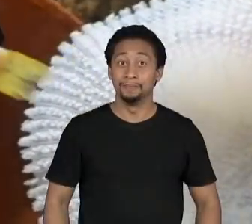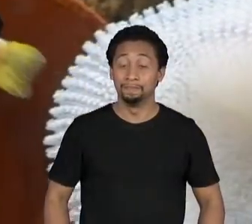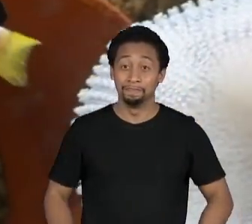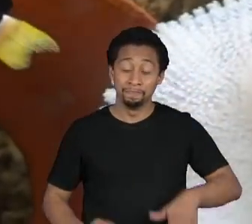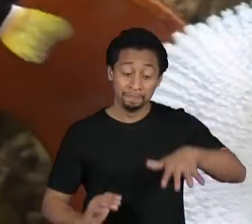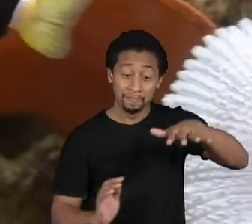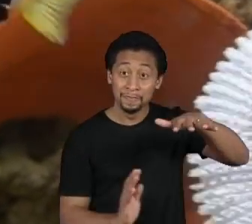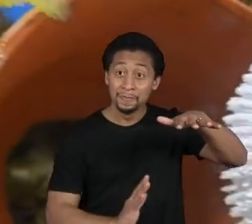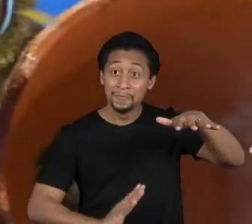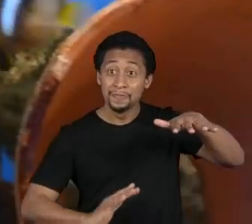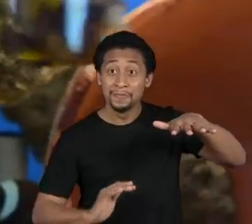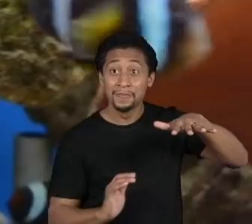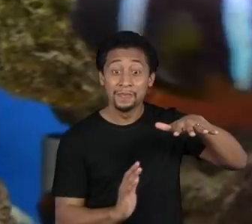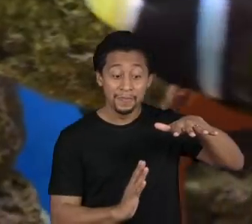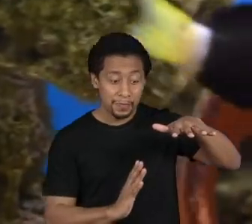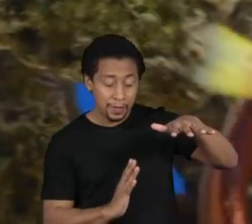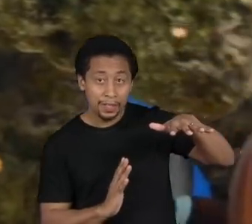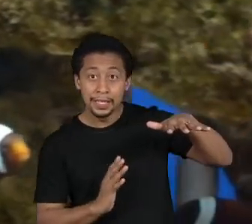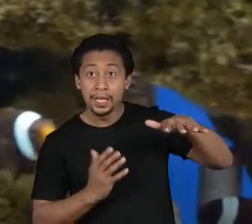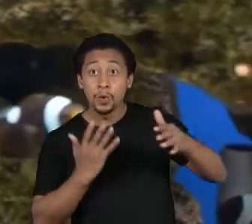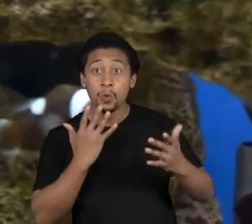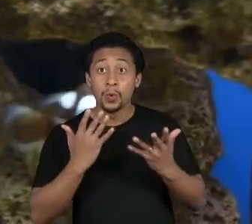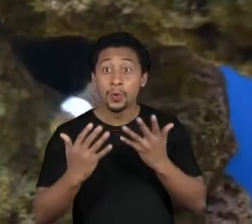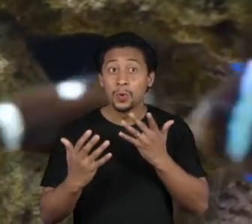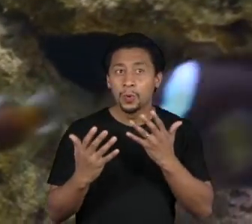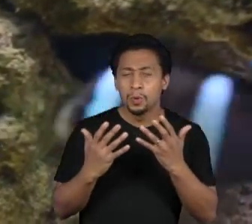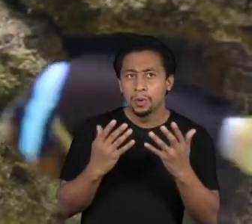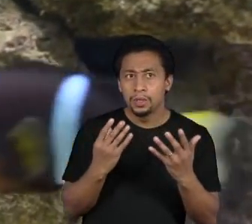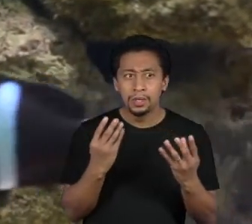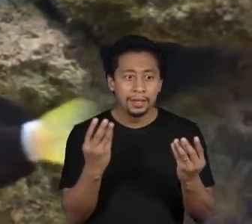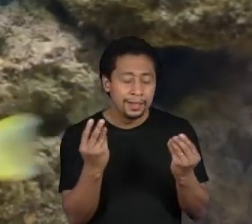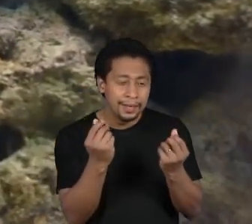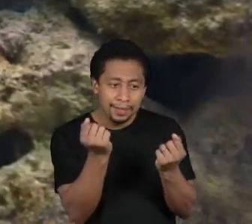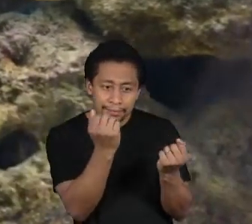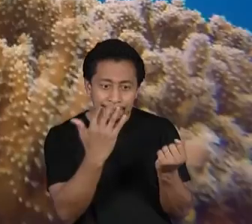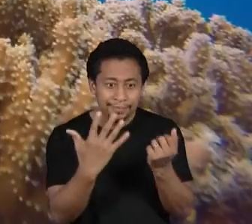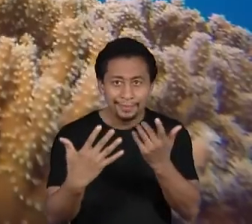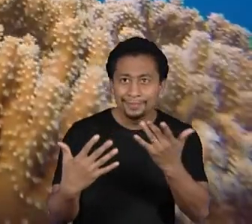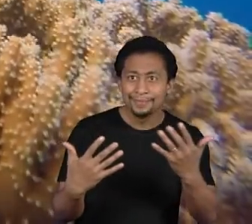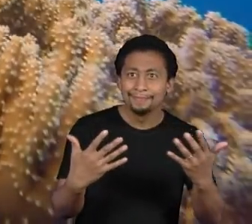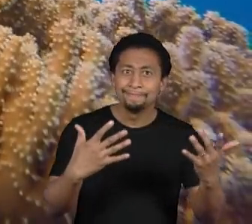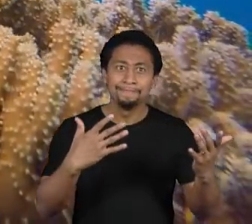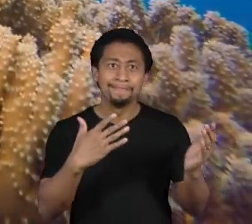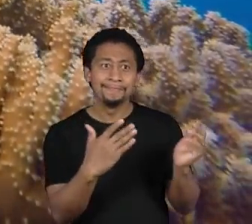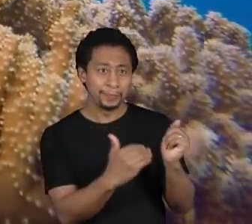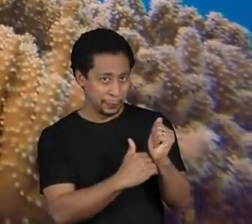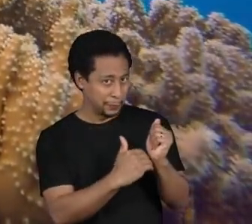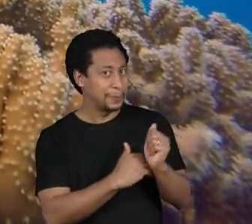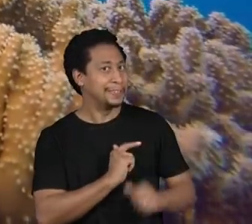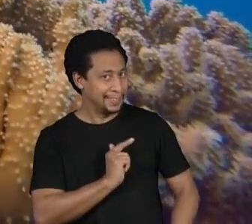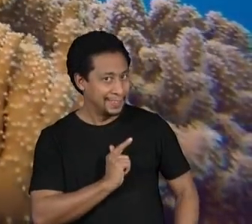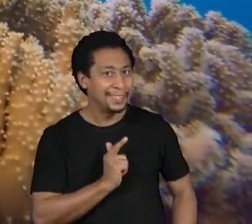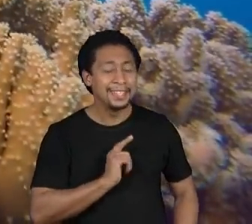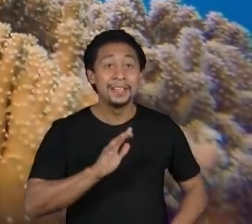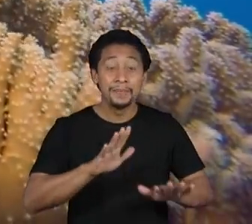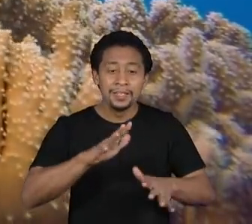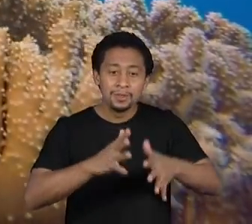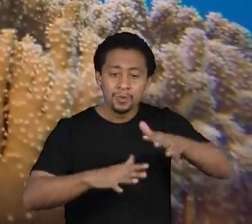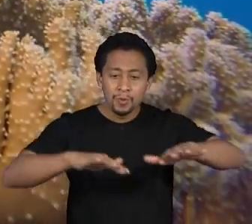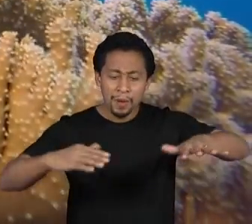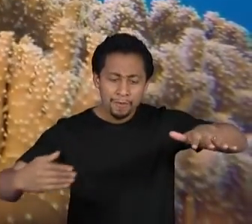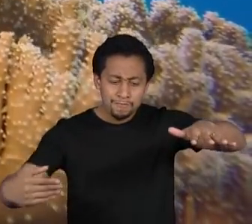Misteriosos, coloridos, fascinantes. Os corais são seres vivos que habitam o fundo do mar e encantam com